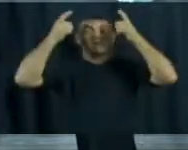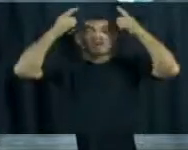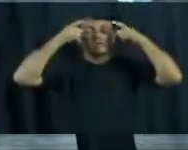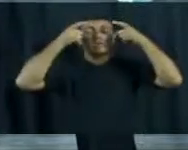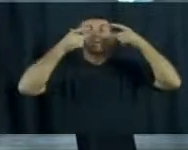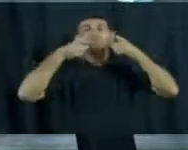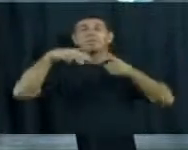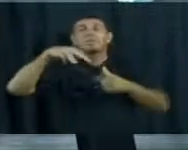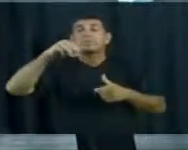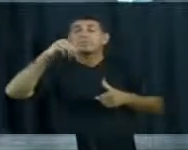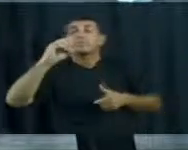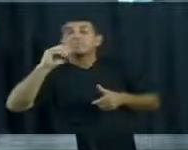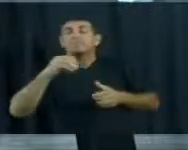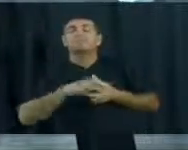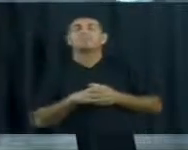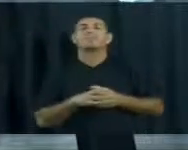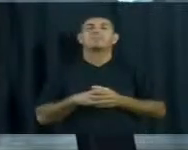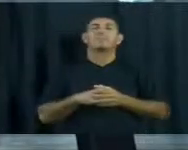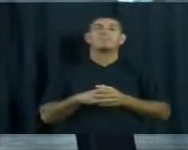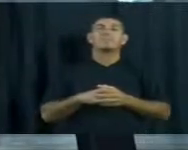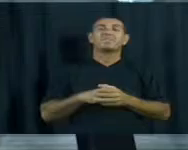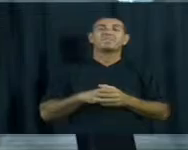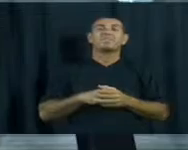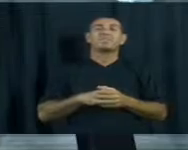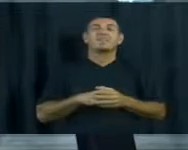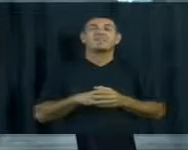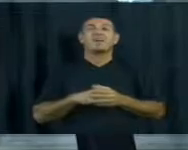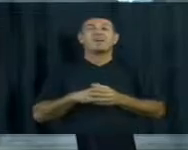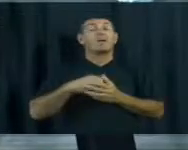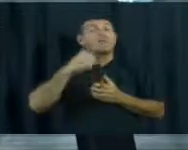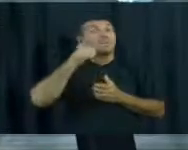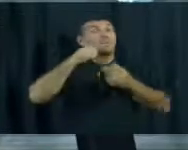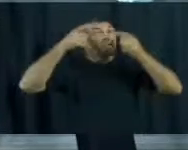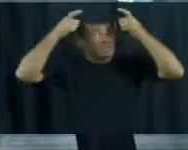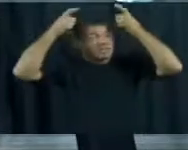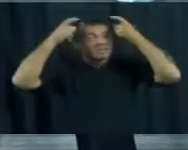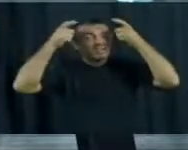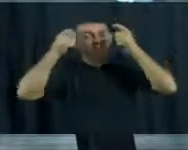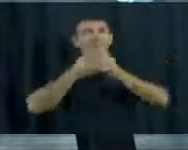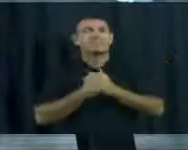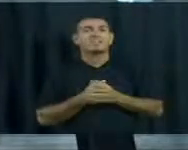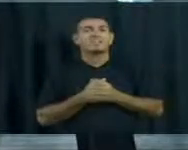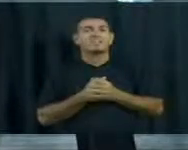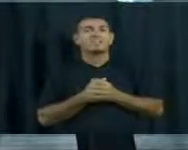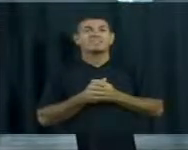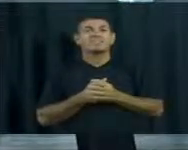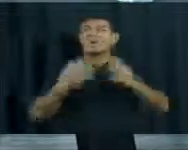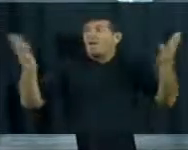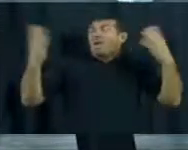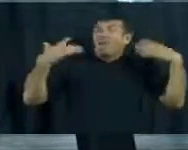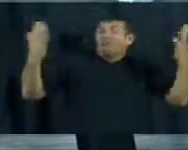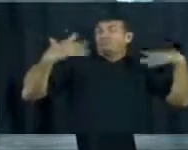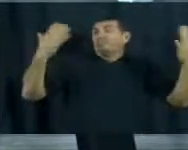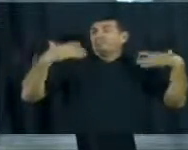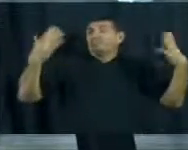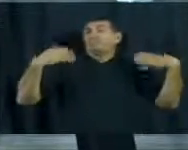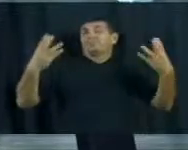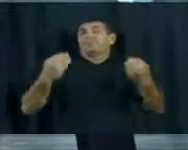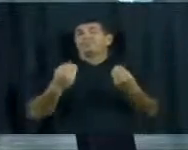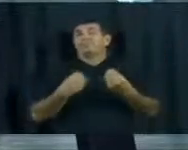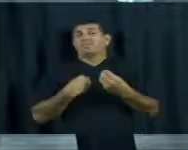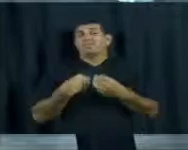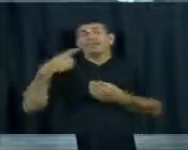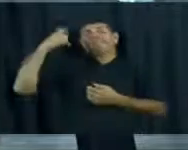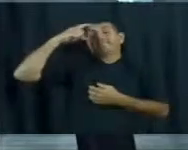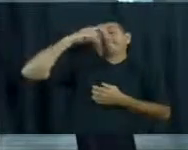lá, quero mostrar pra todo mundo, vou deixar você pagar esse mico, deixa comigo. E ele tava lá, gente, tá muito calor, pelo amor de Deus, eu não tô